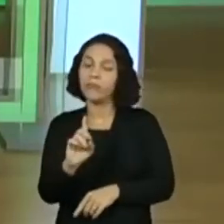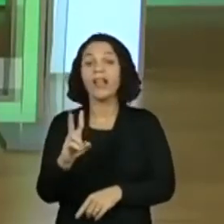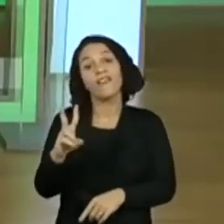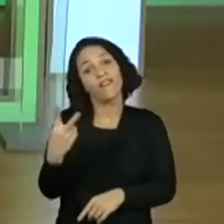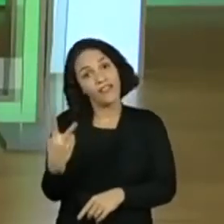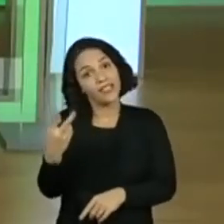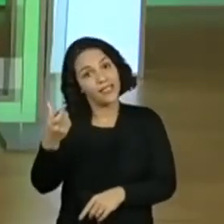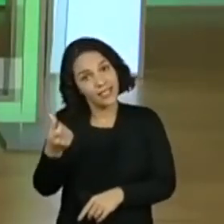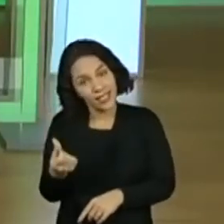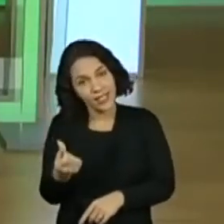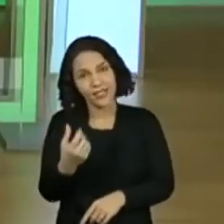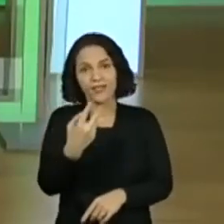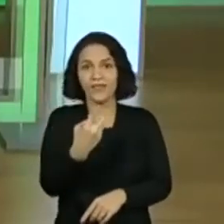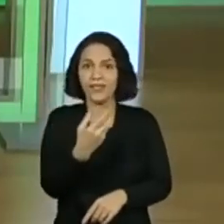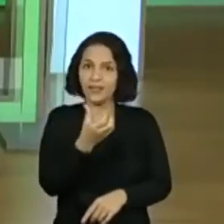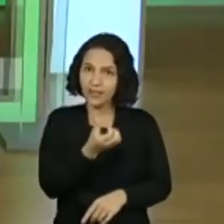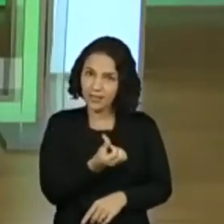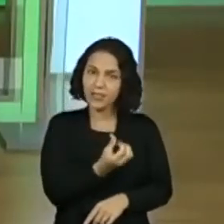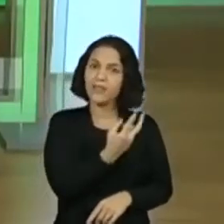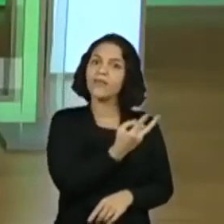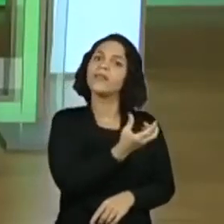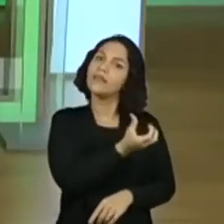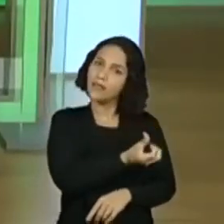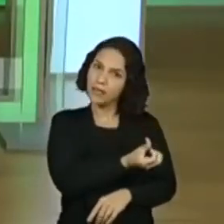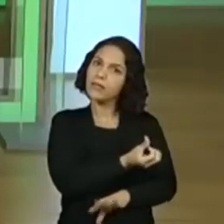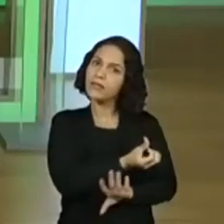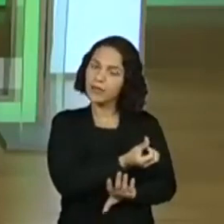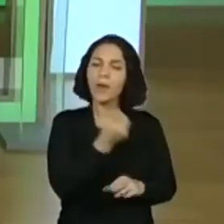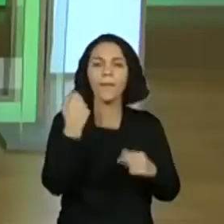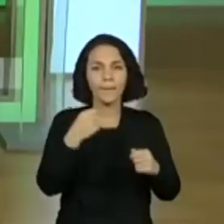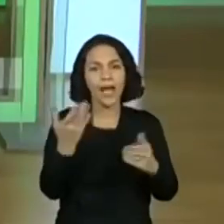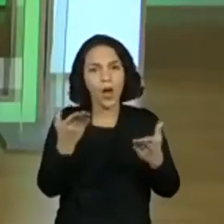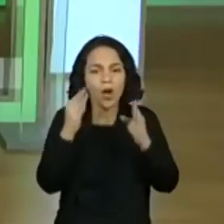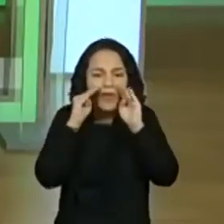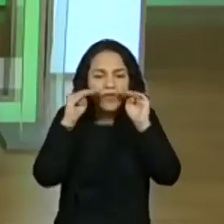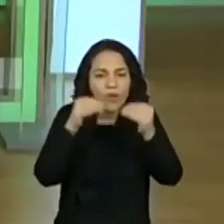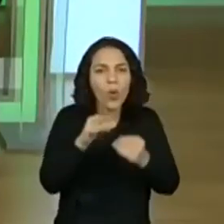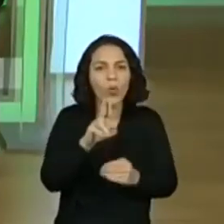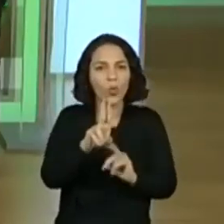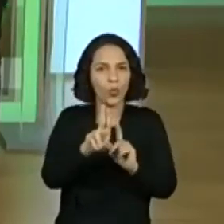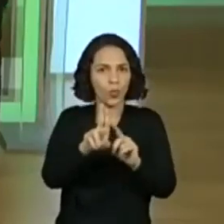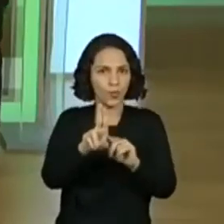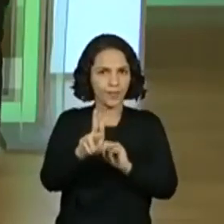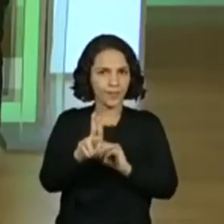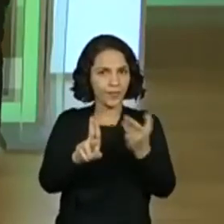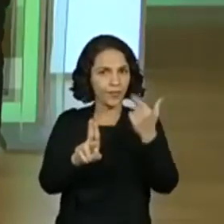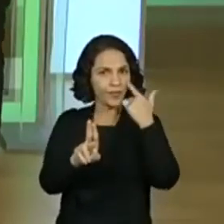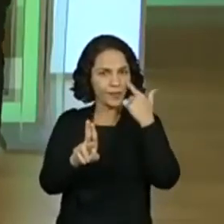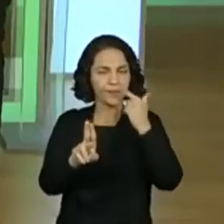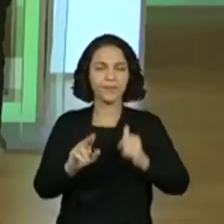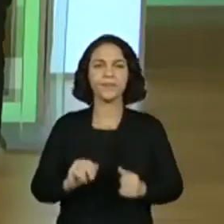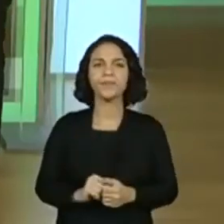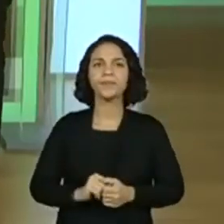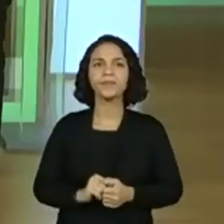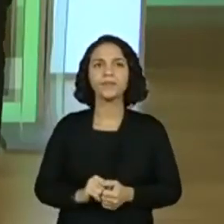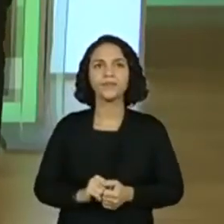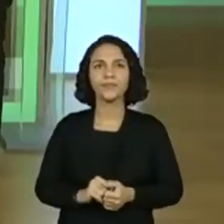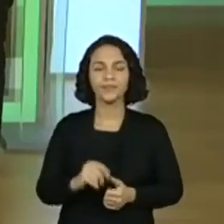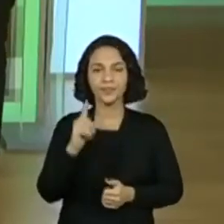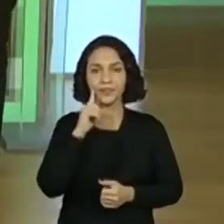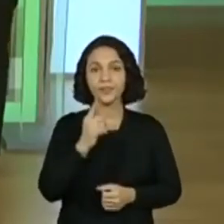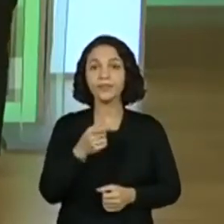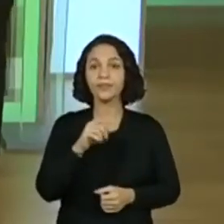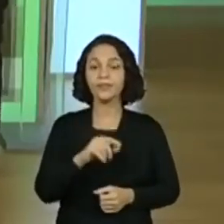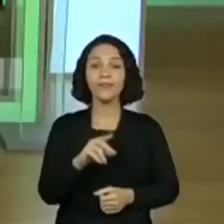Era, sim, 26 mais 26 mais 26. Agora, vamos pensar, então, nas unidades.